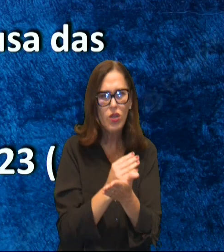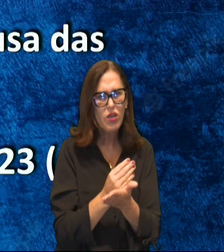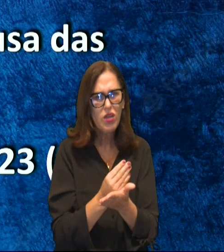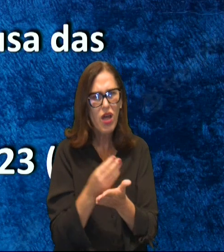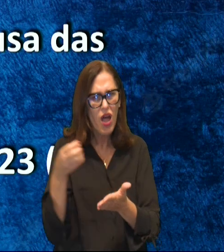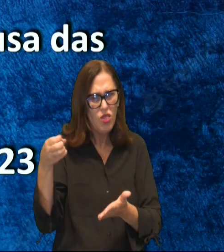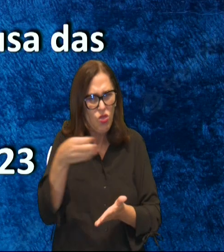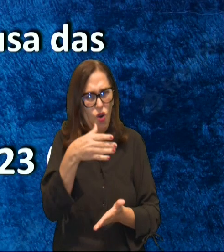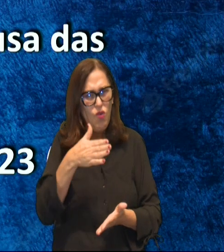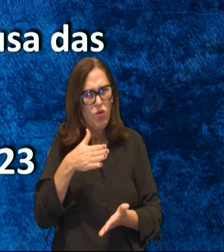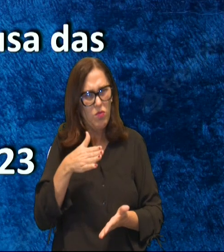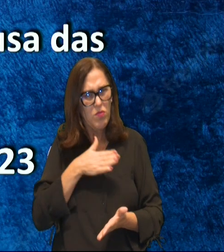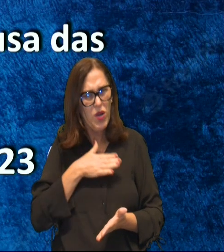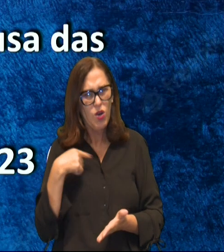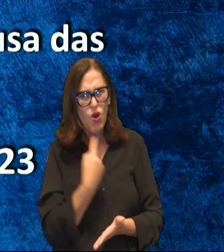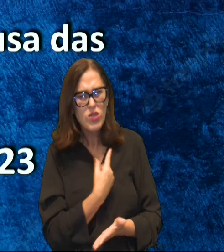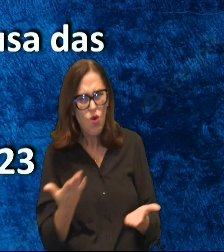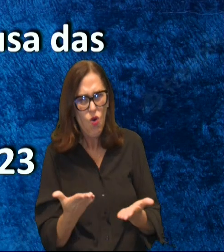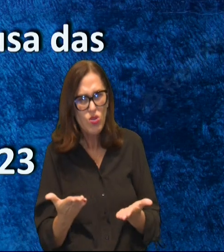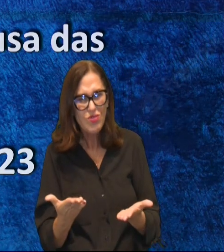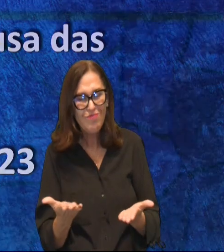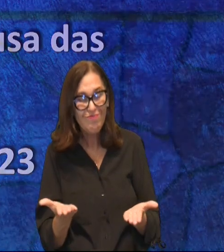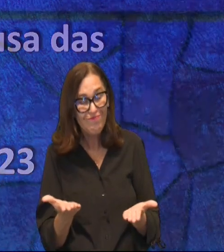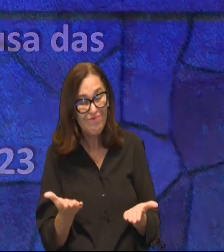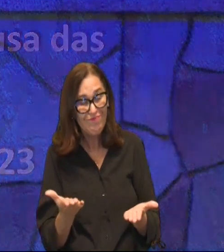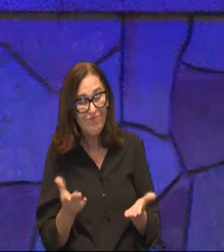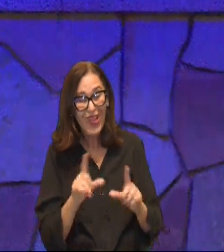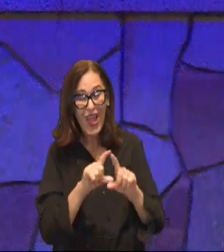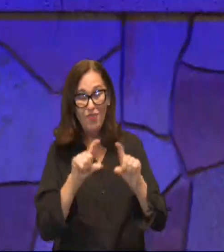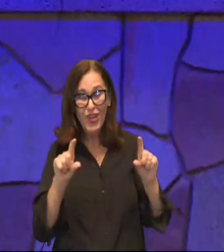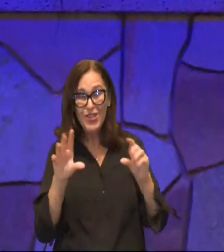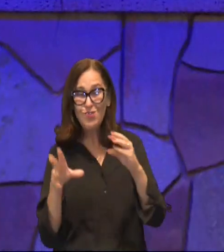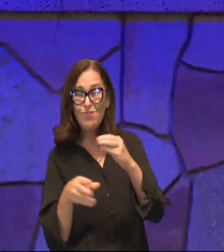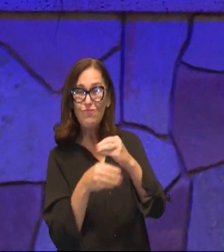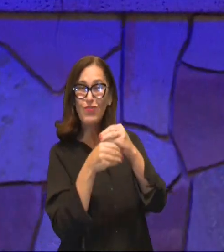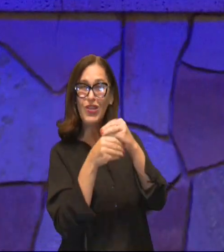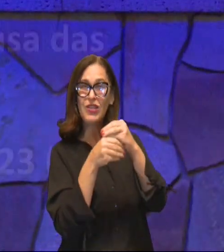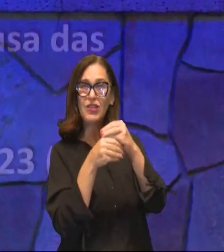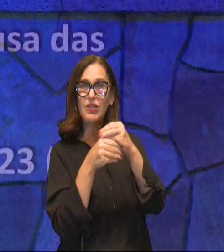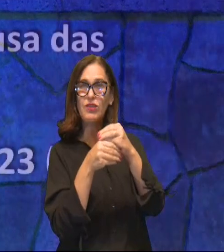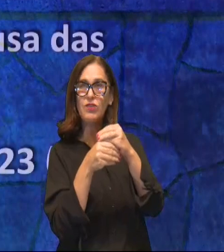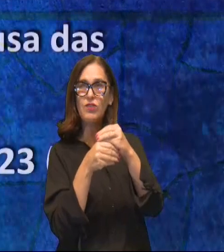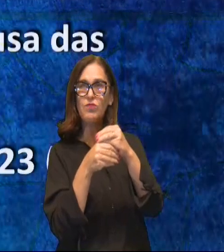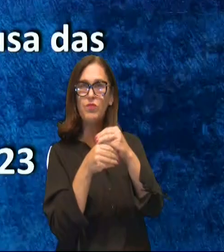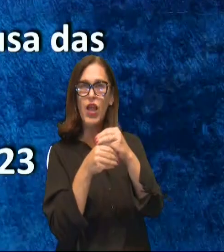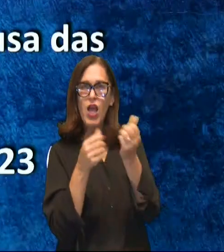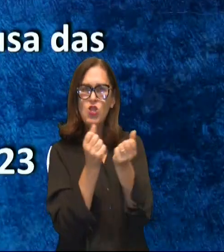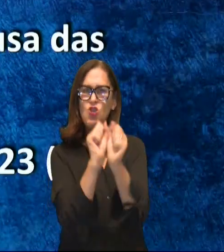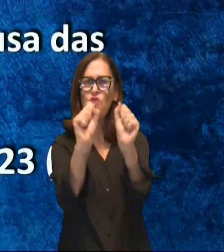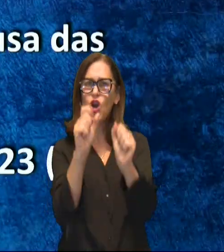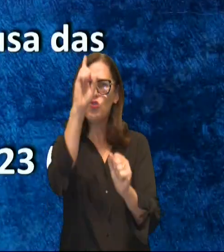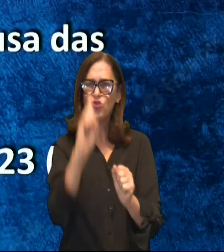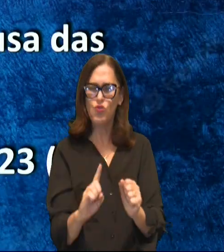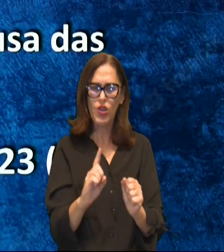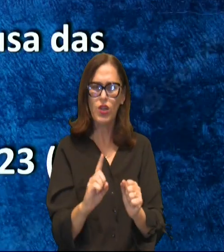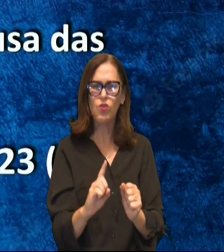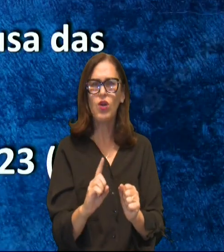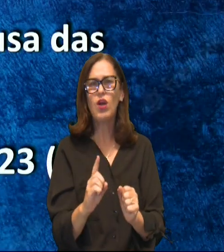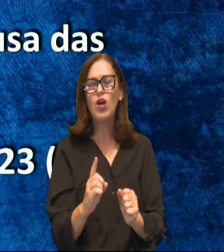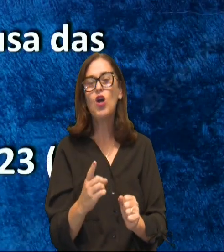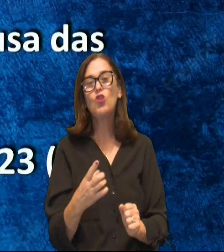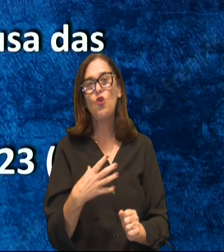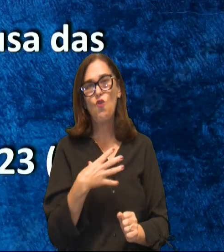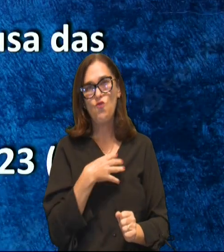para nós, amados. E aí completa a frase: não defendem o direito do órfão e